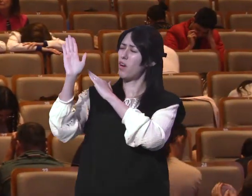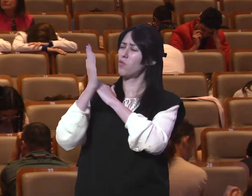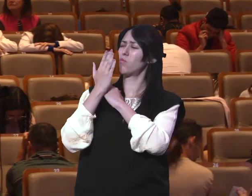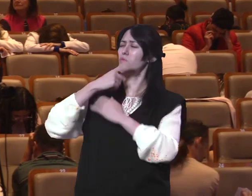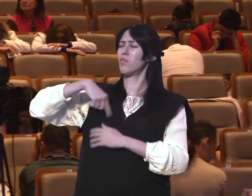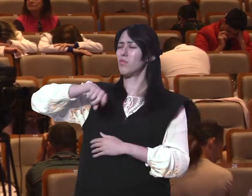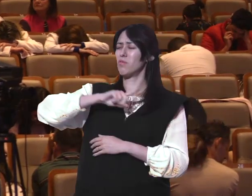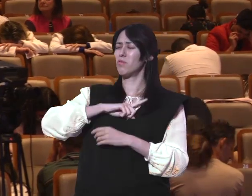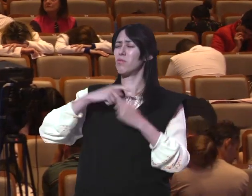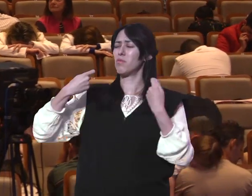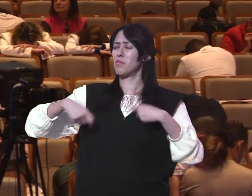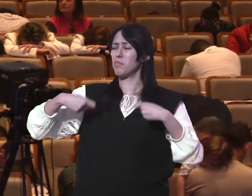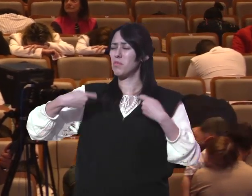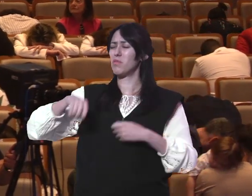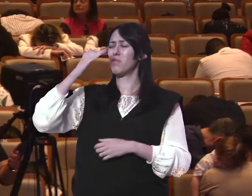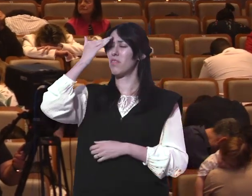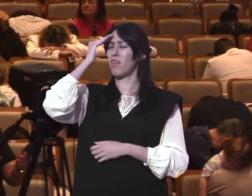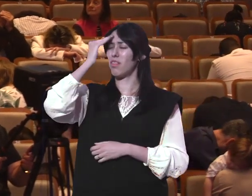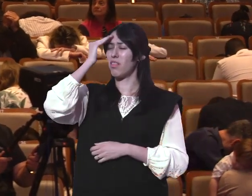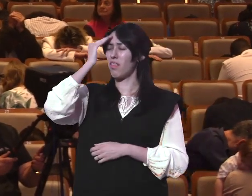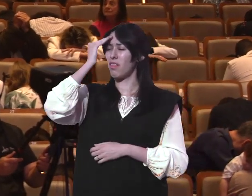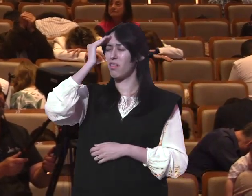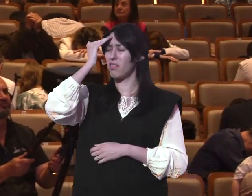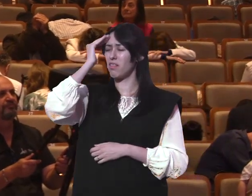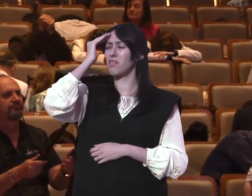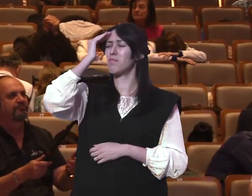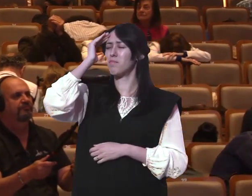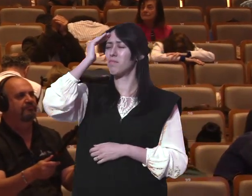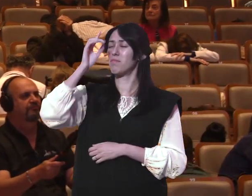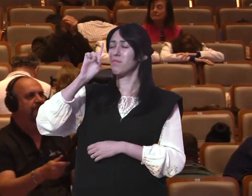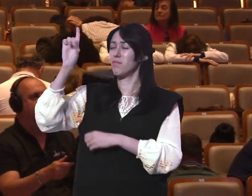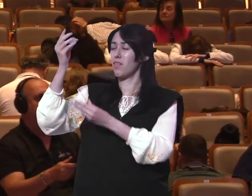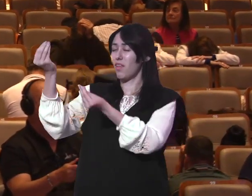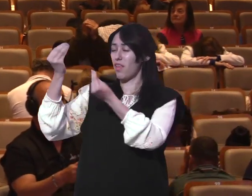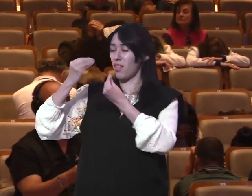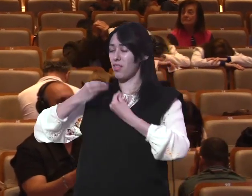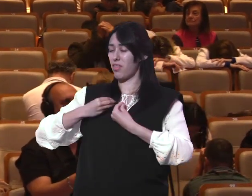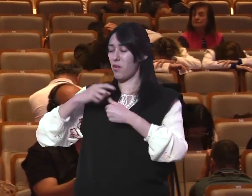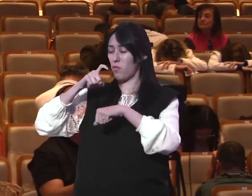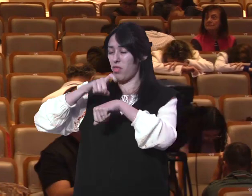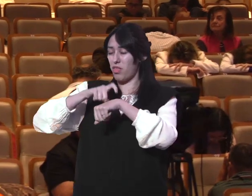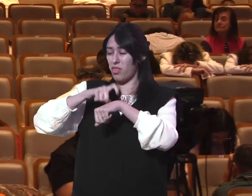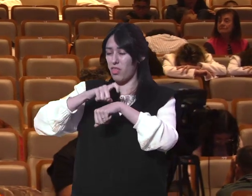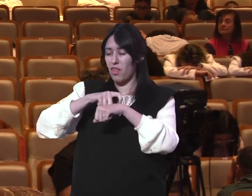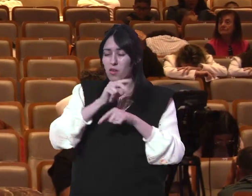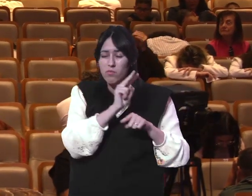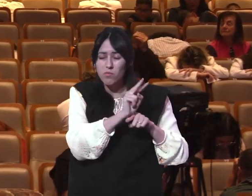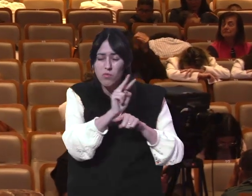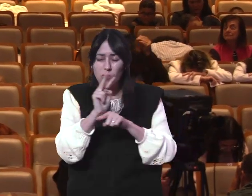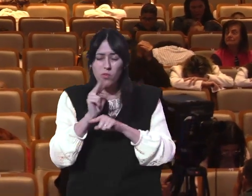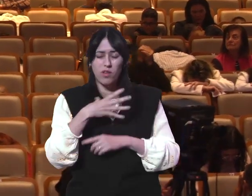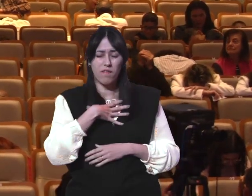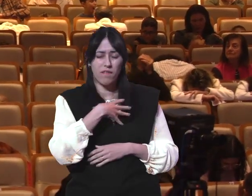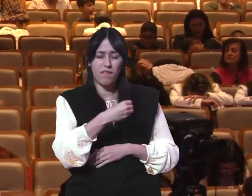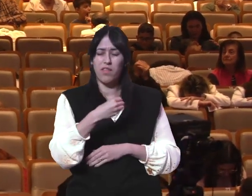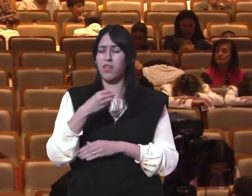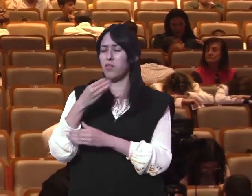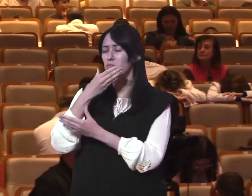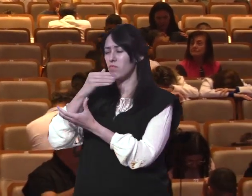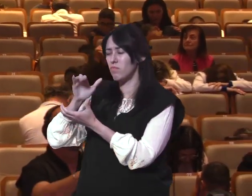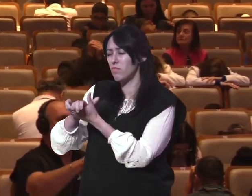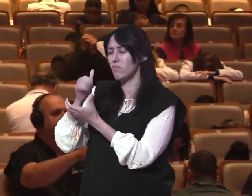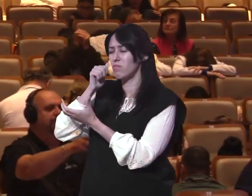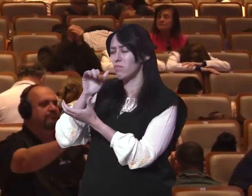compreender que no tempo em que o Senhor nos deu para os nossos filhos, para os nossos cônjuges, para os